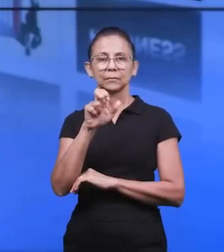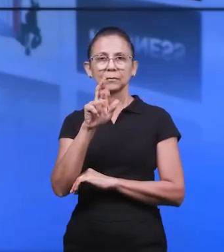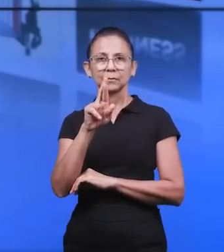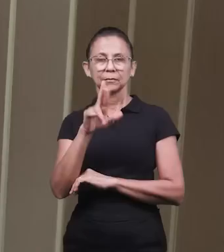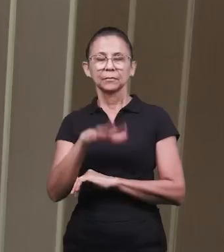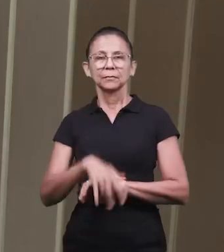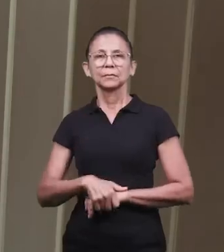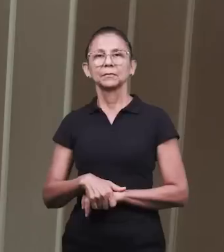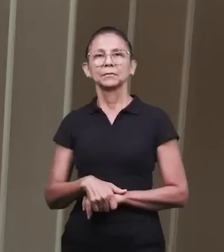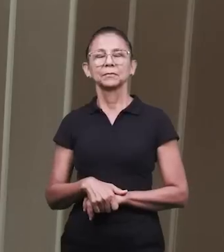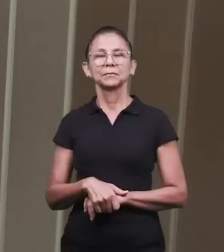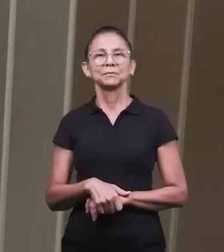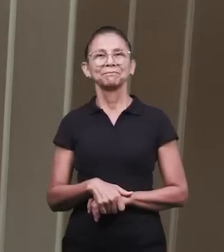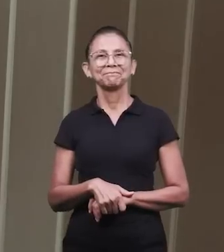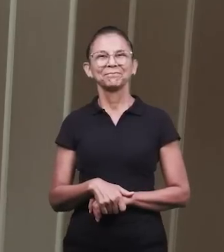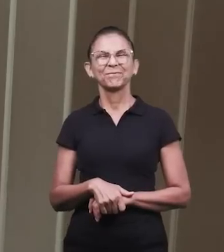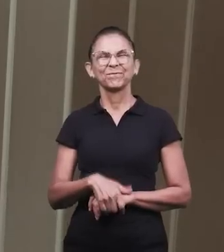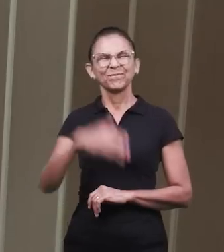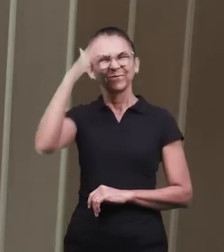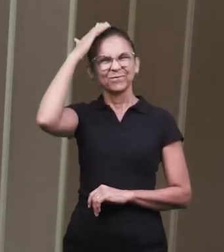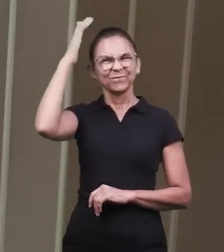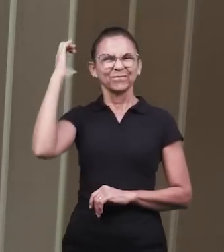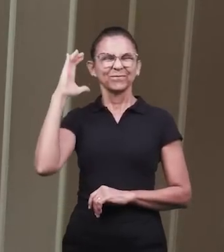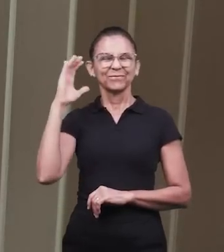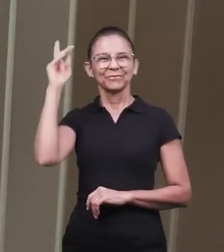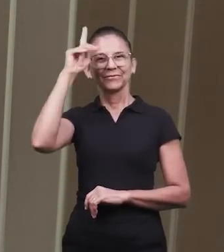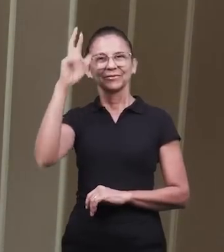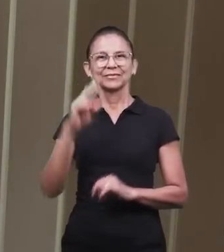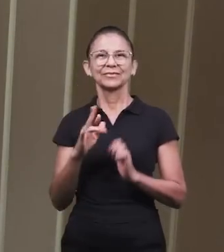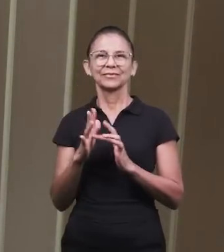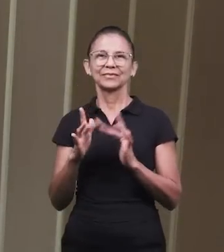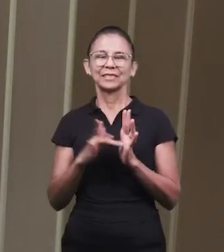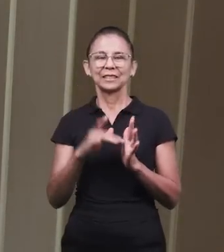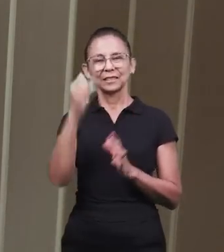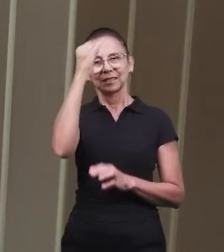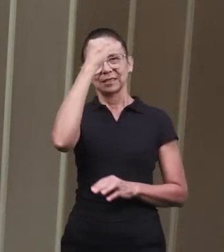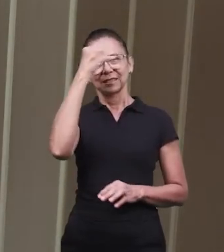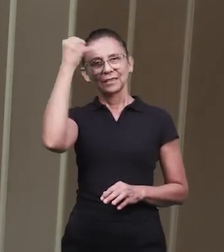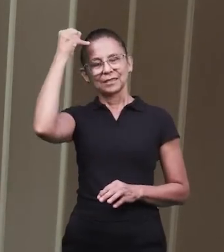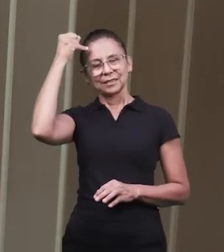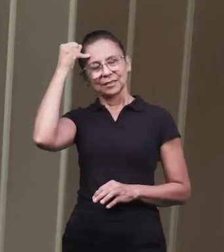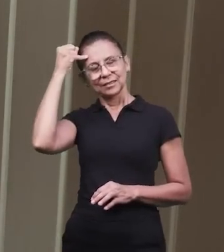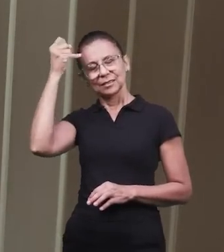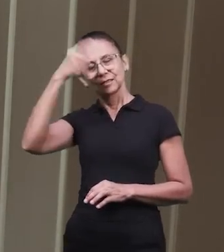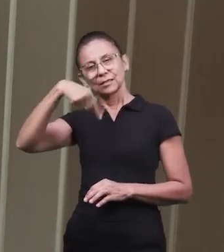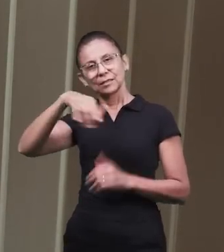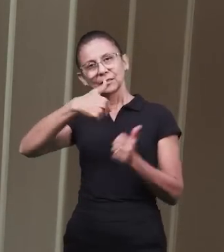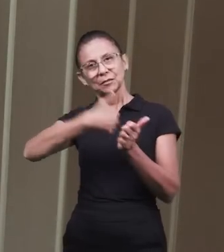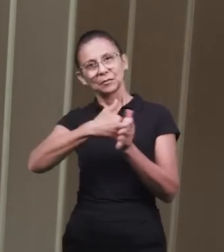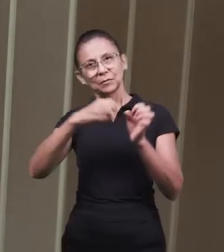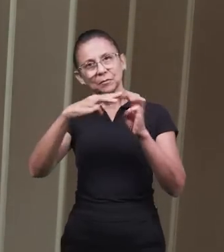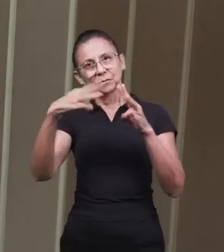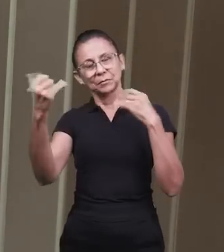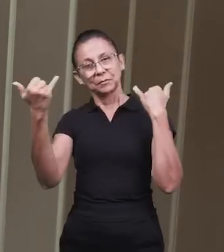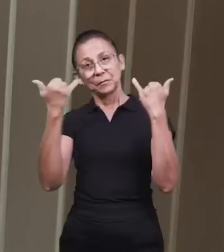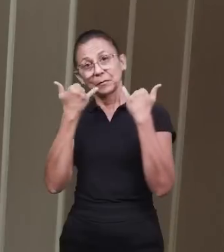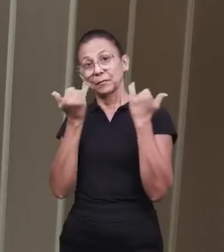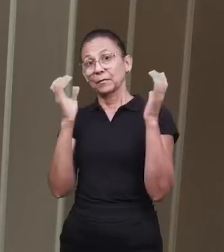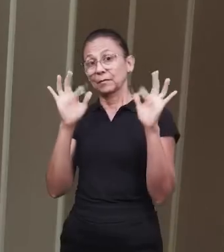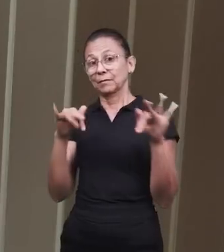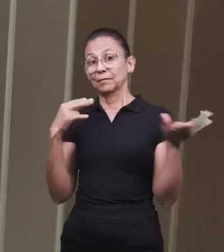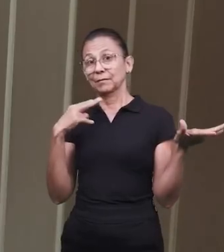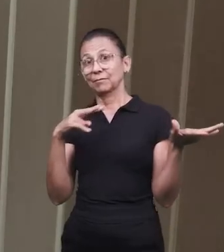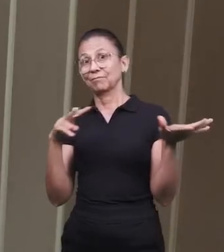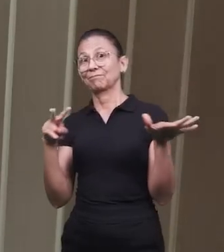pastor Elimar. A paz do Senhor Jesus ao nosso querido irmão Jorge Pessoa e os irmãos que acompanham o Manaim News. Mais um final